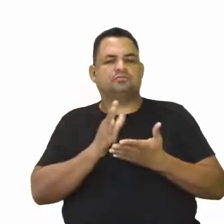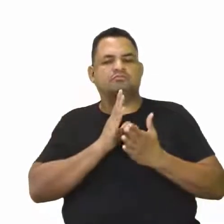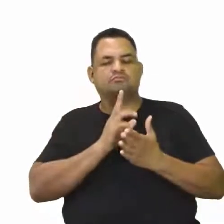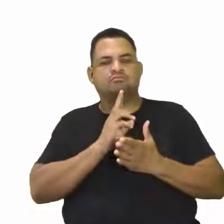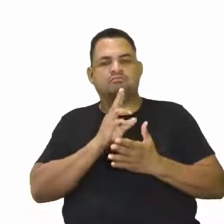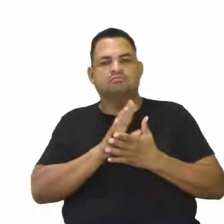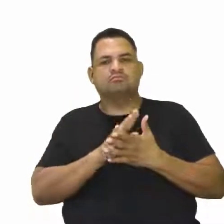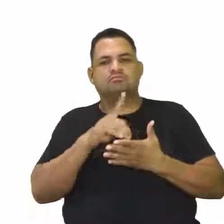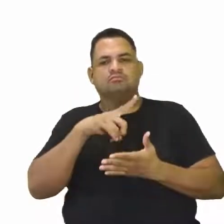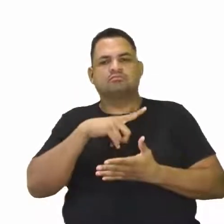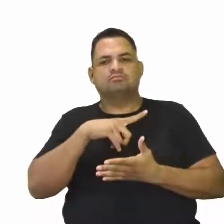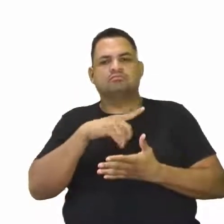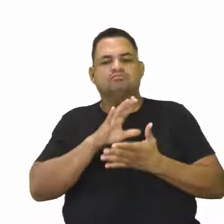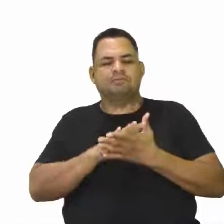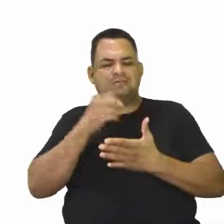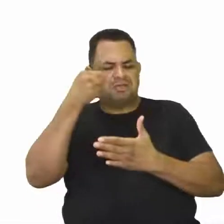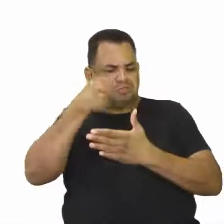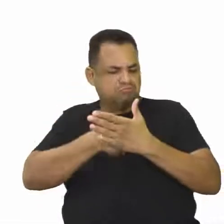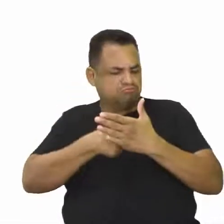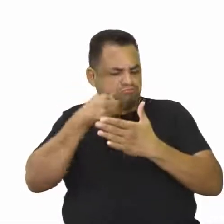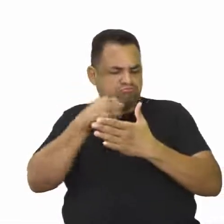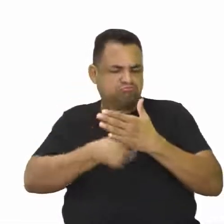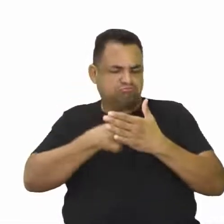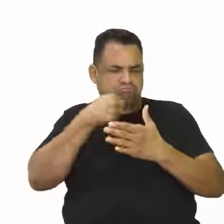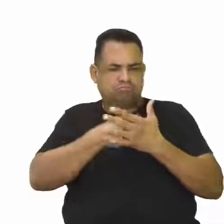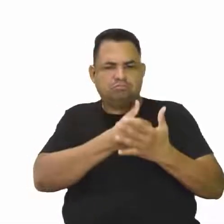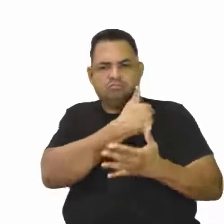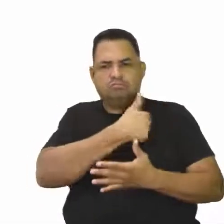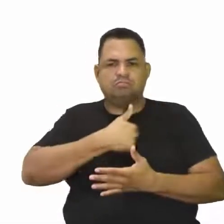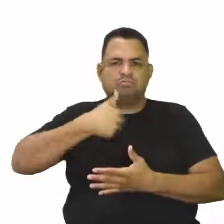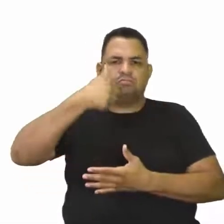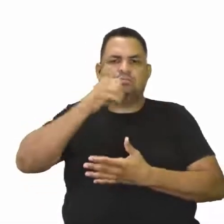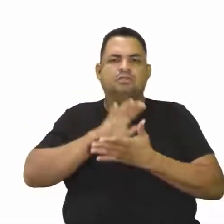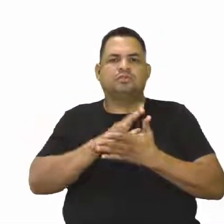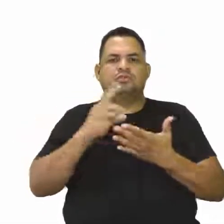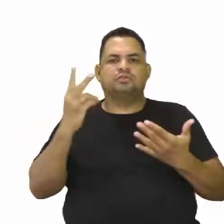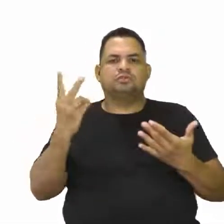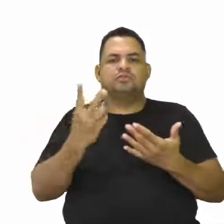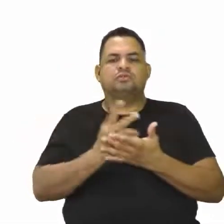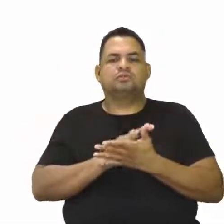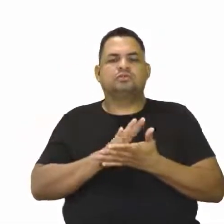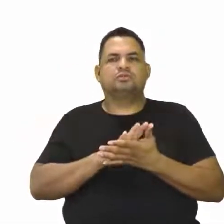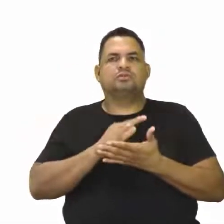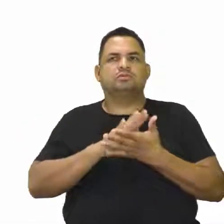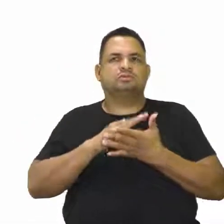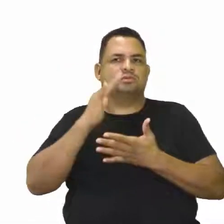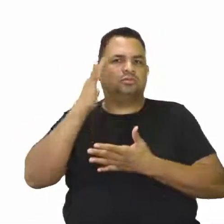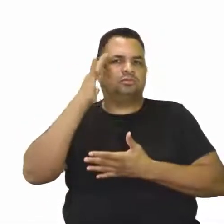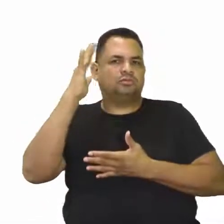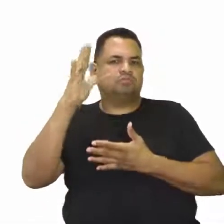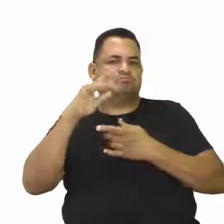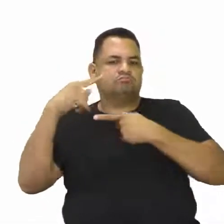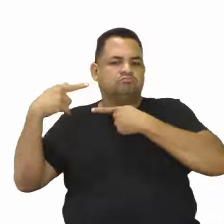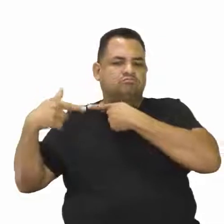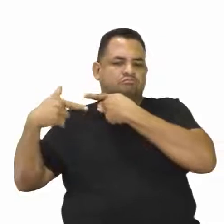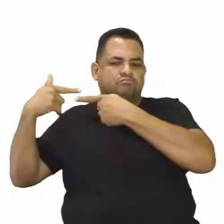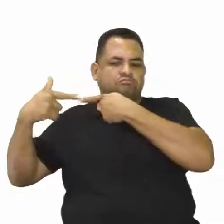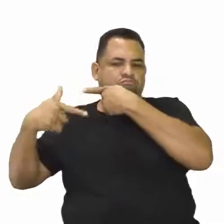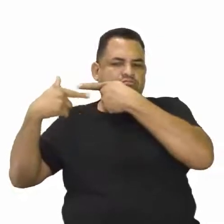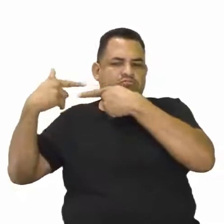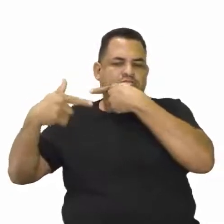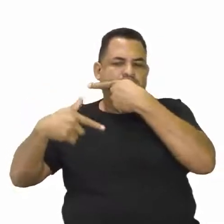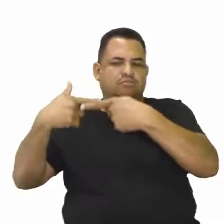eles estão metidos em uma luta para melhorar as circunstâncias do sonho, que vai de geração